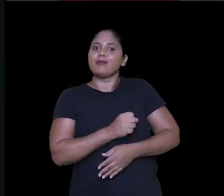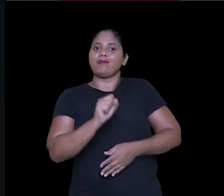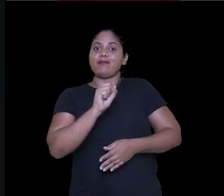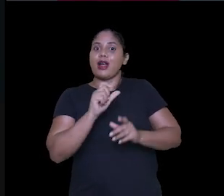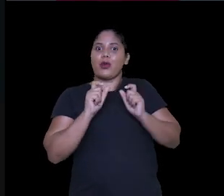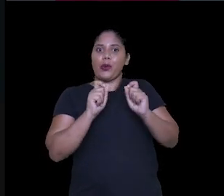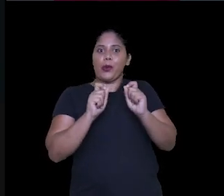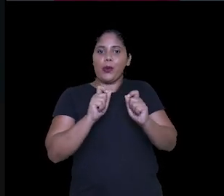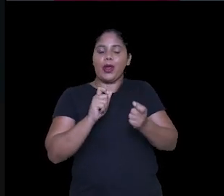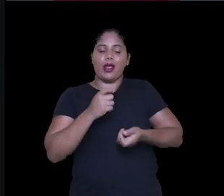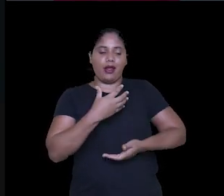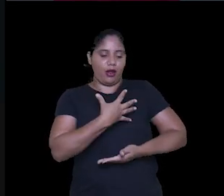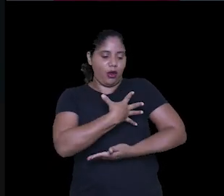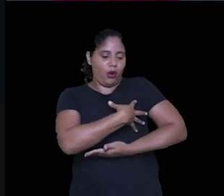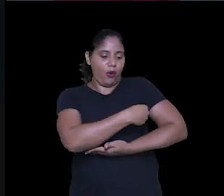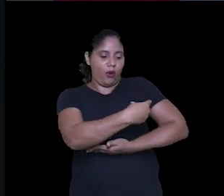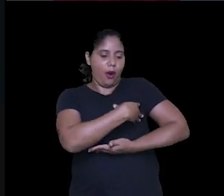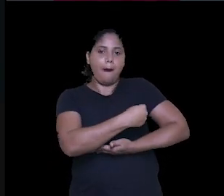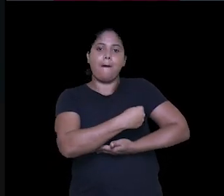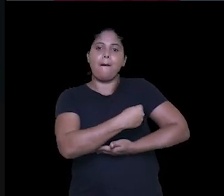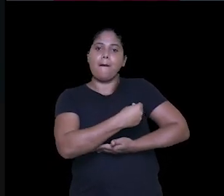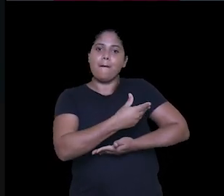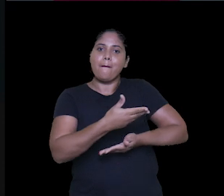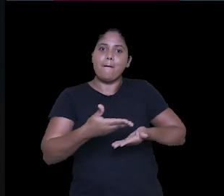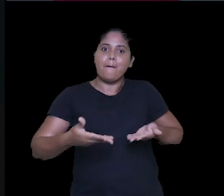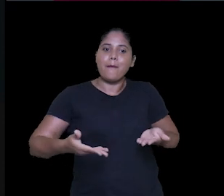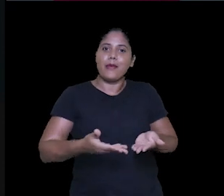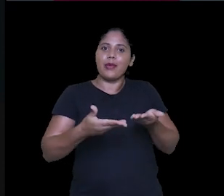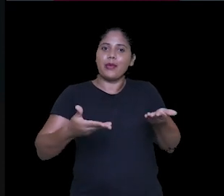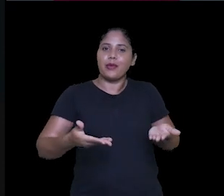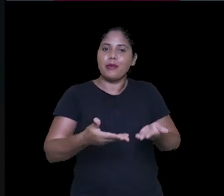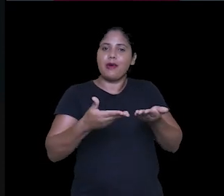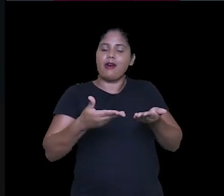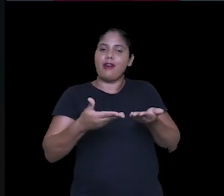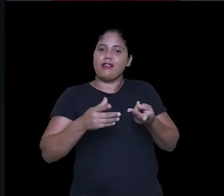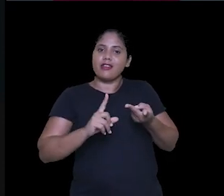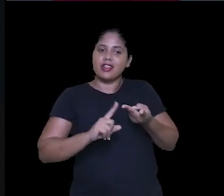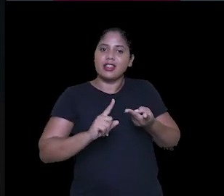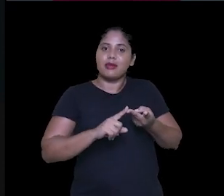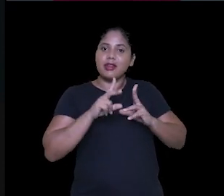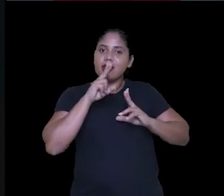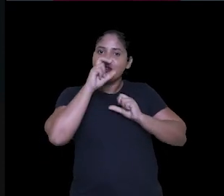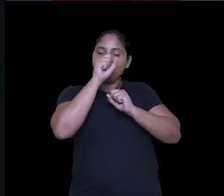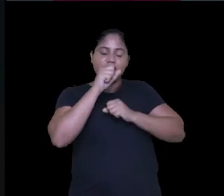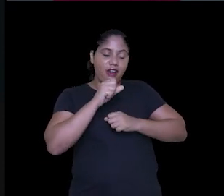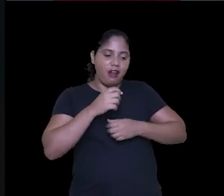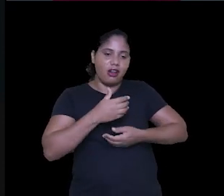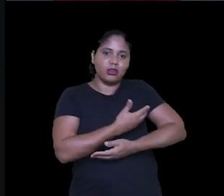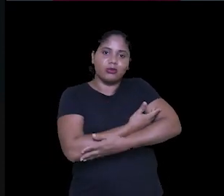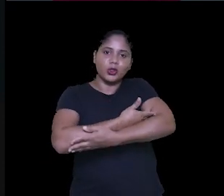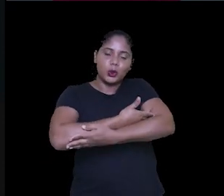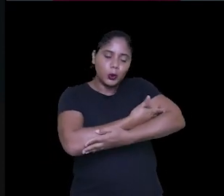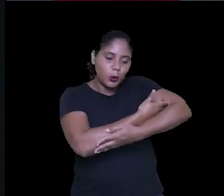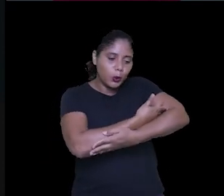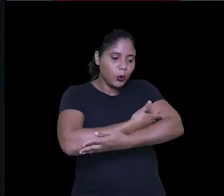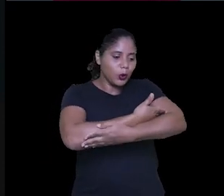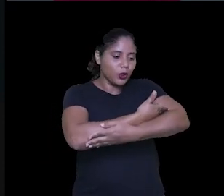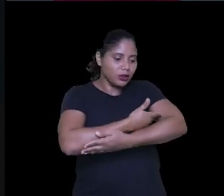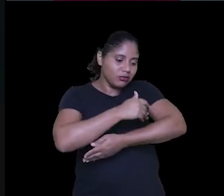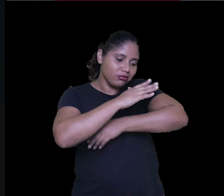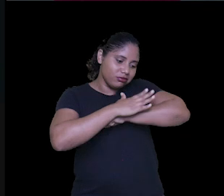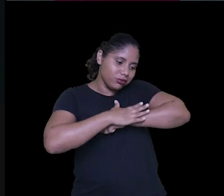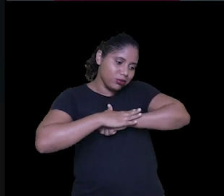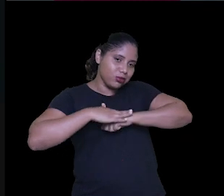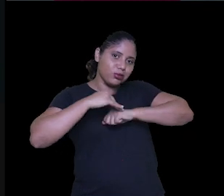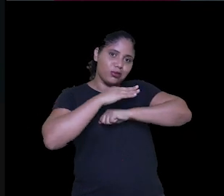o aleitamento, além de fortalecer o vínculo afetivo entre a pessoa gestante e